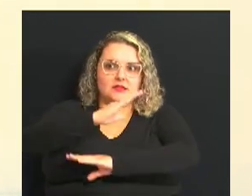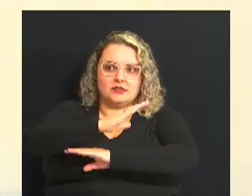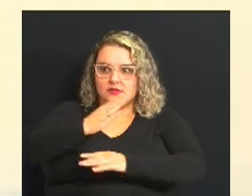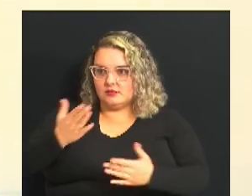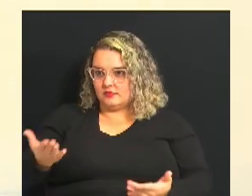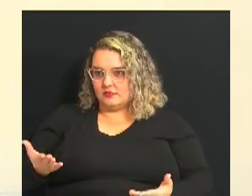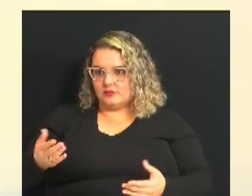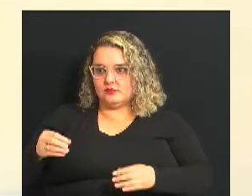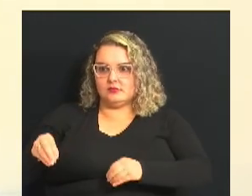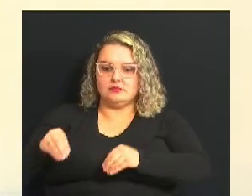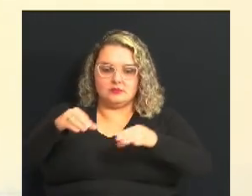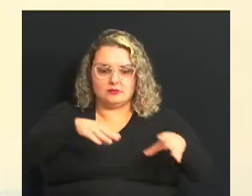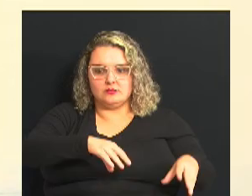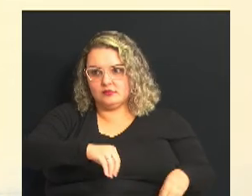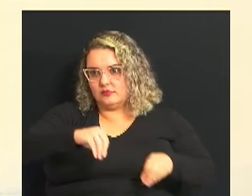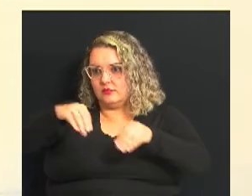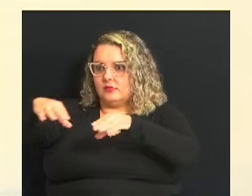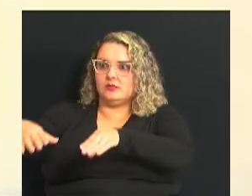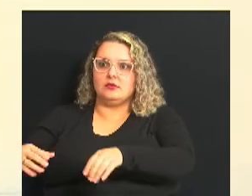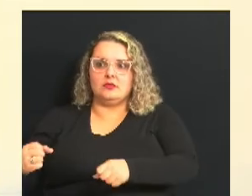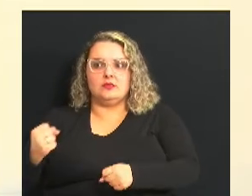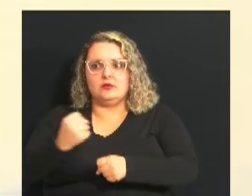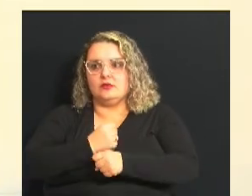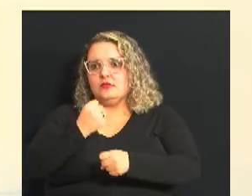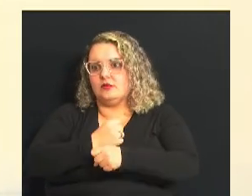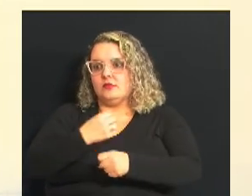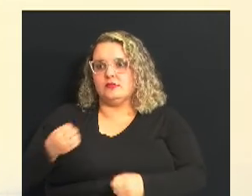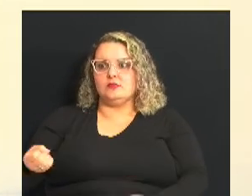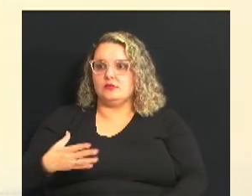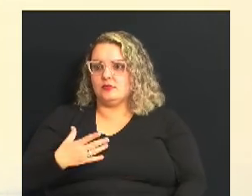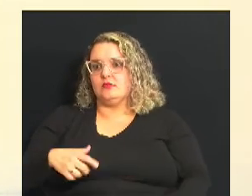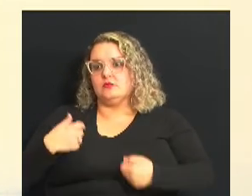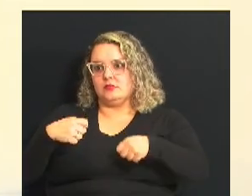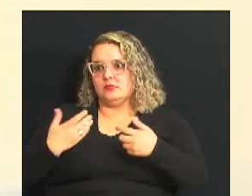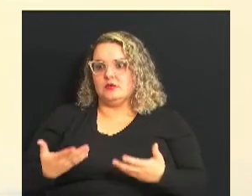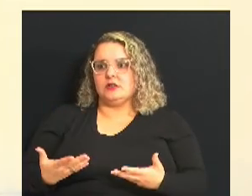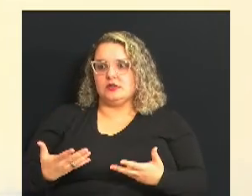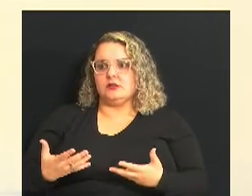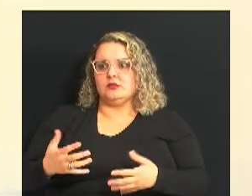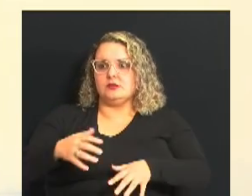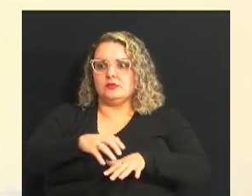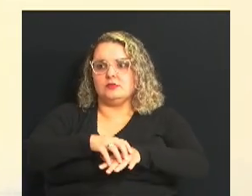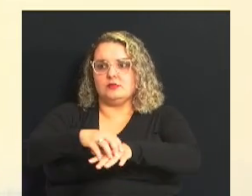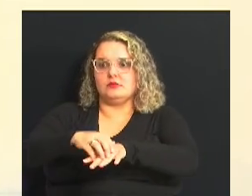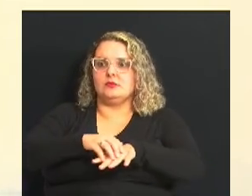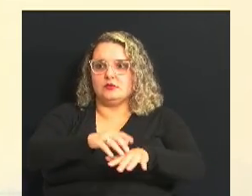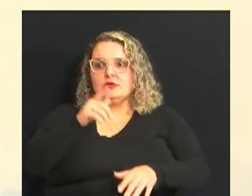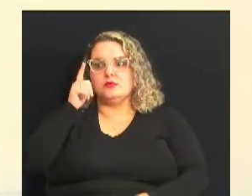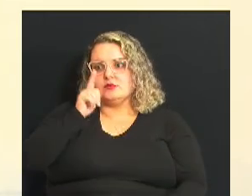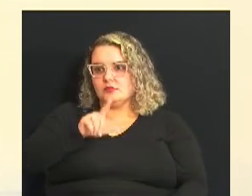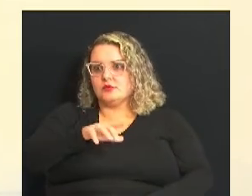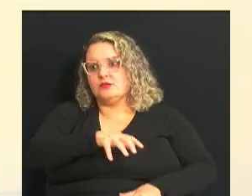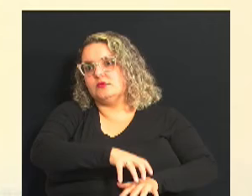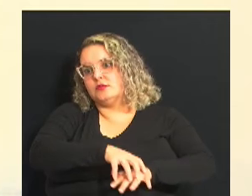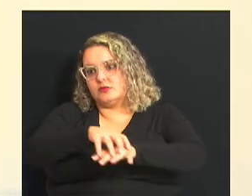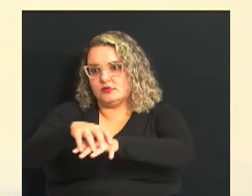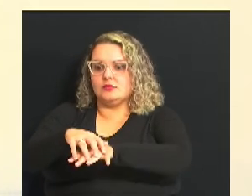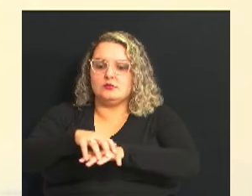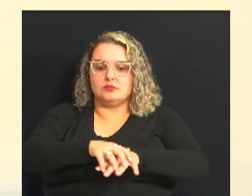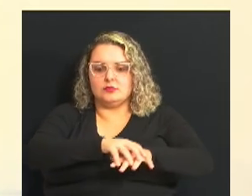de local, construir um prédio novo, precisar de alguma forma movê-lo, nós conseguimos movê-lo.